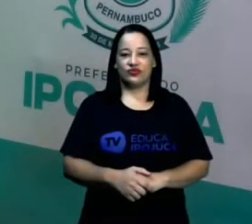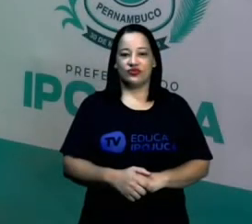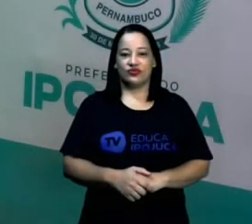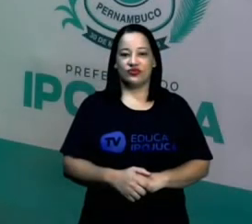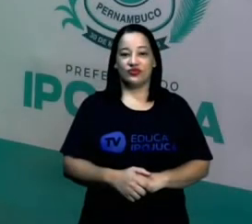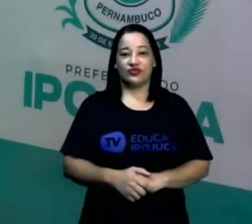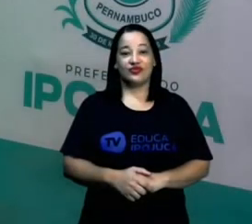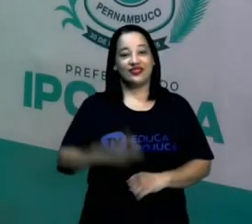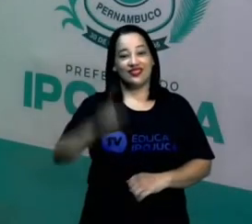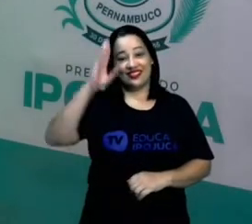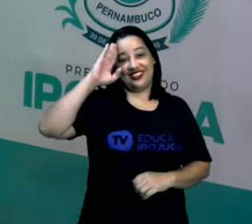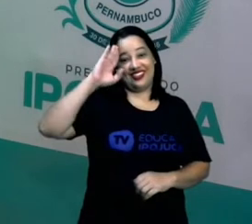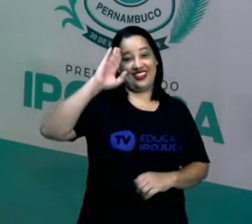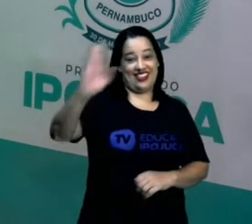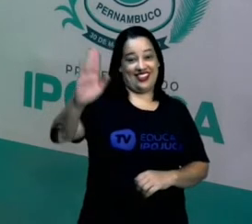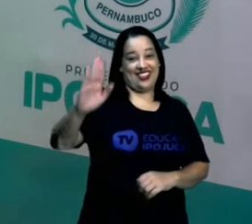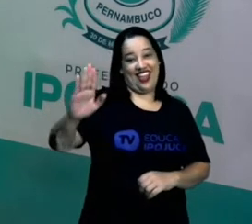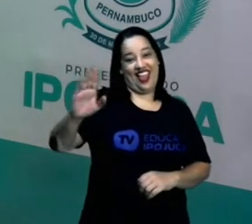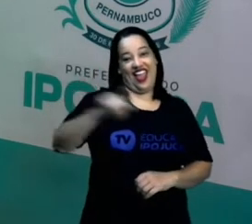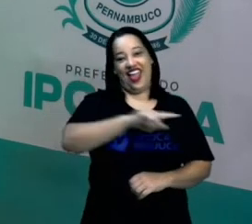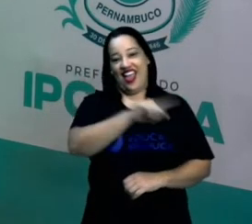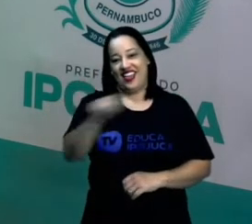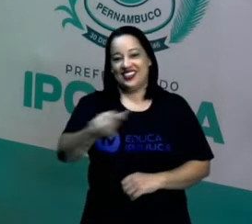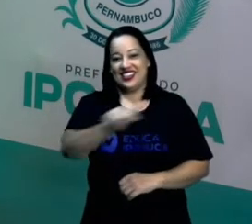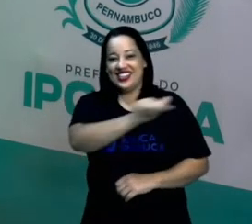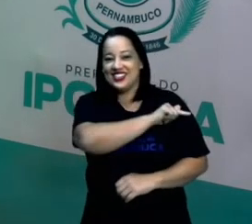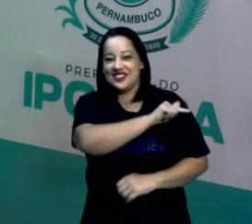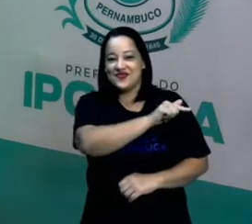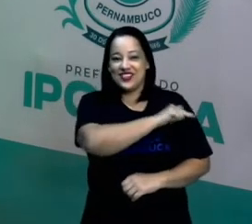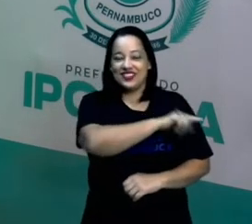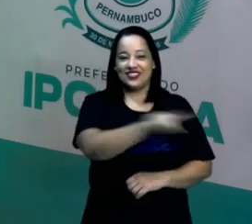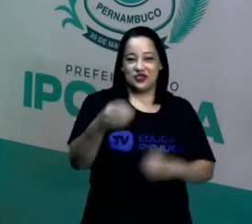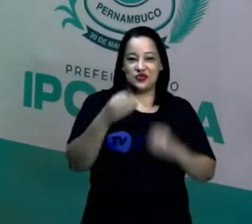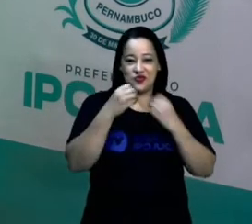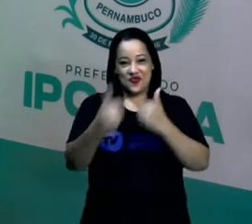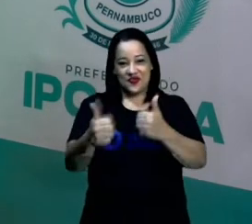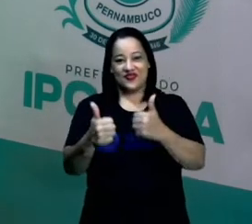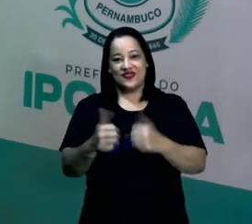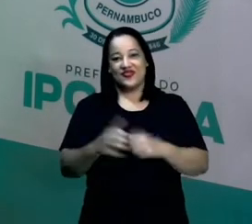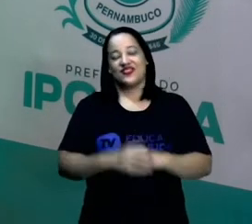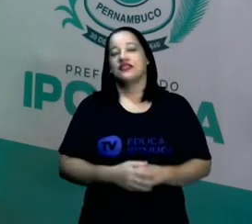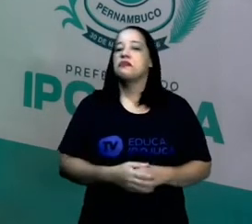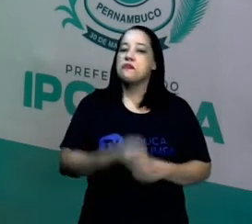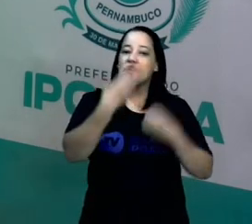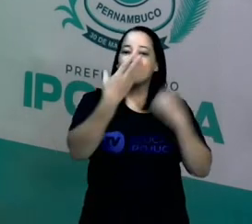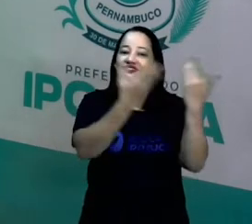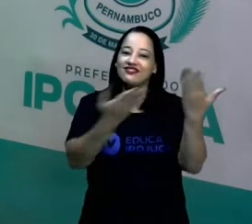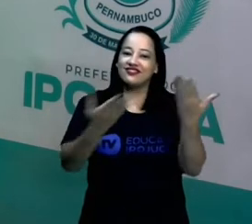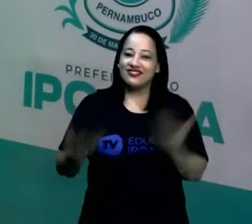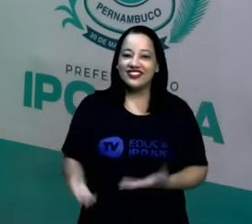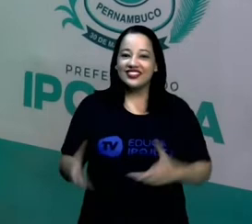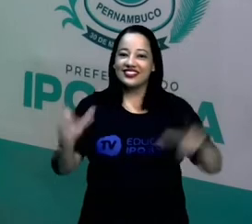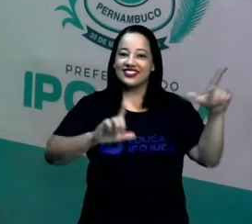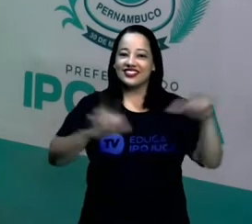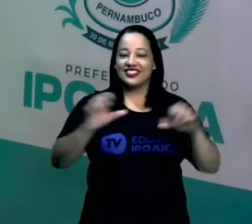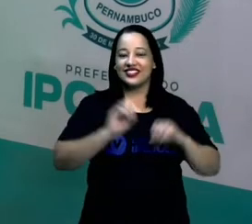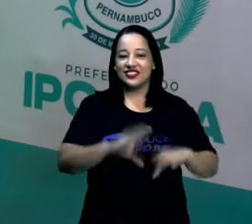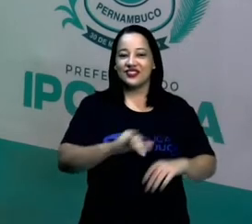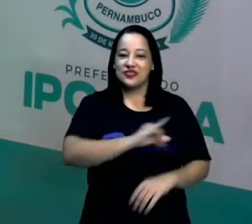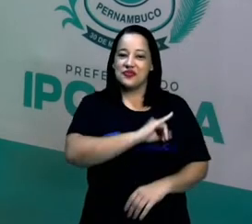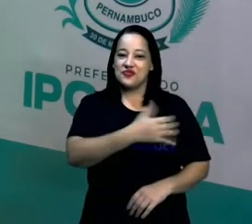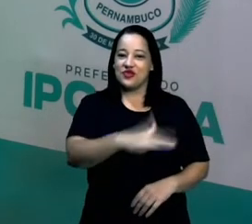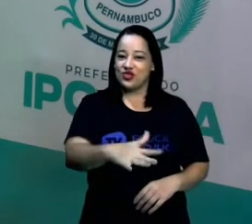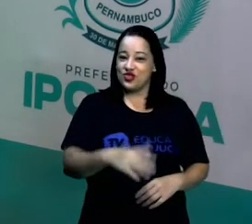E aí, galerinha do sétimo ano, tudo bem com vocês? Sejam bem-vindos à TV Educa e Pojuca.